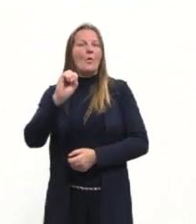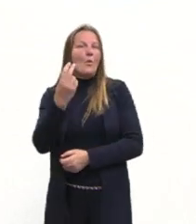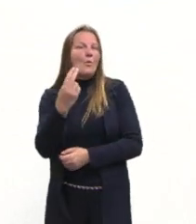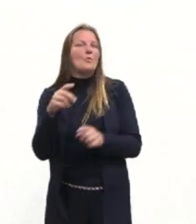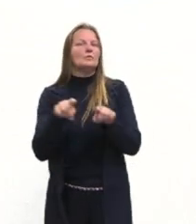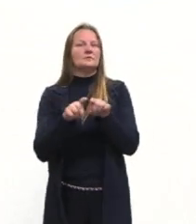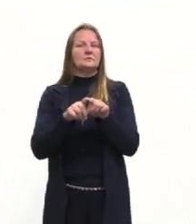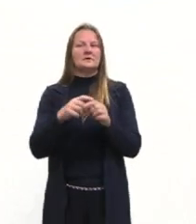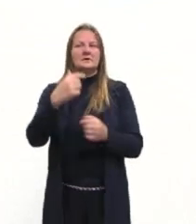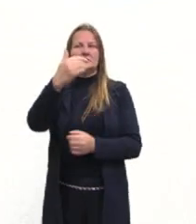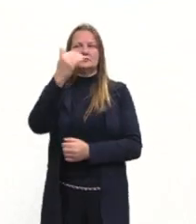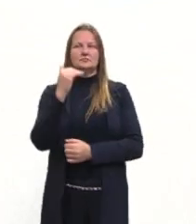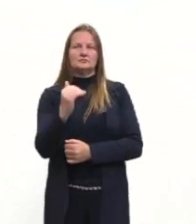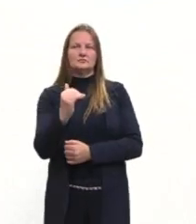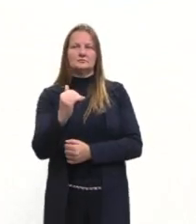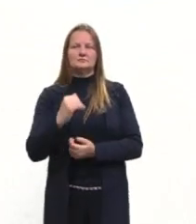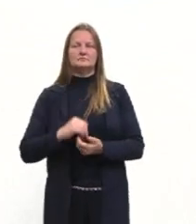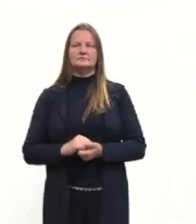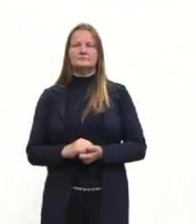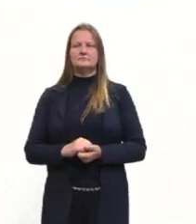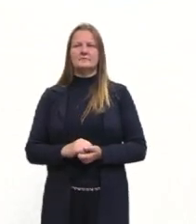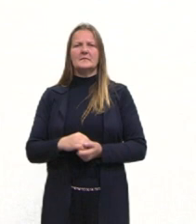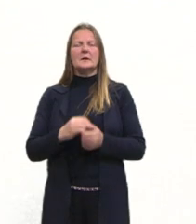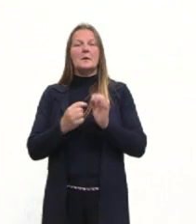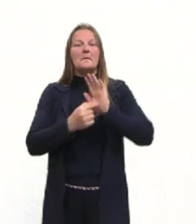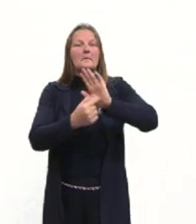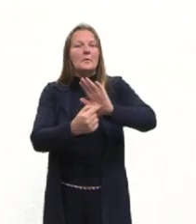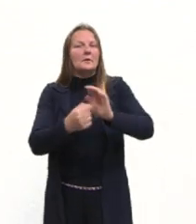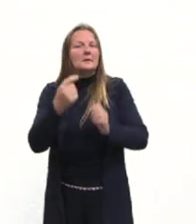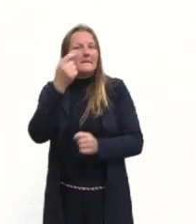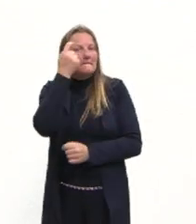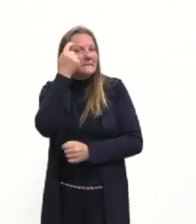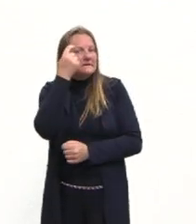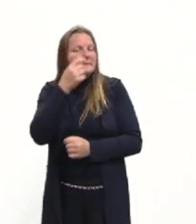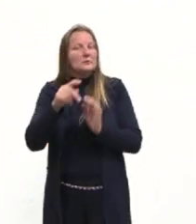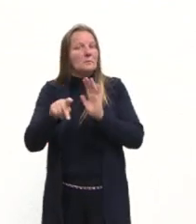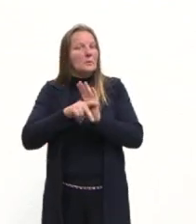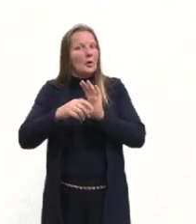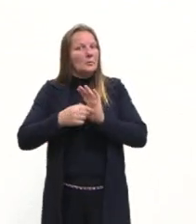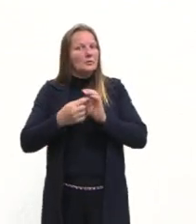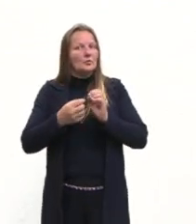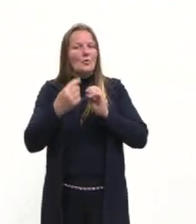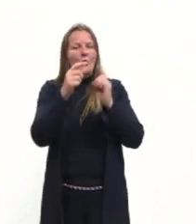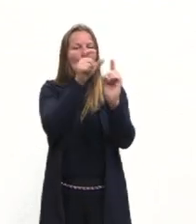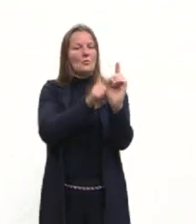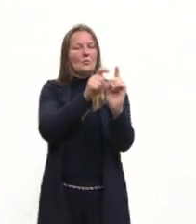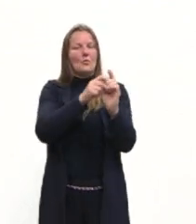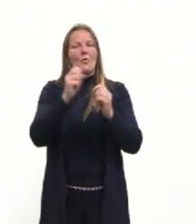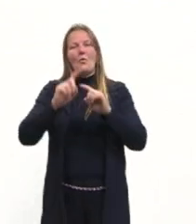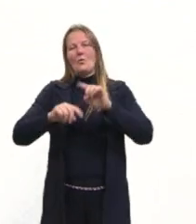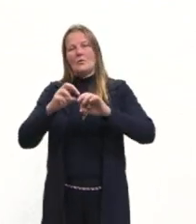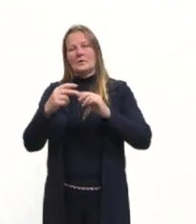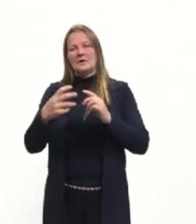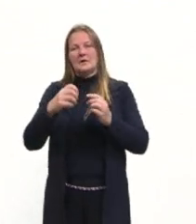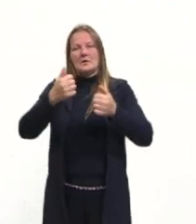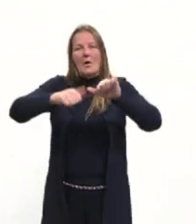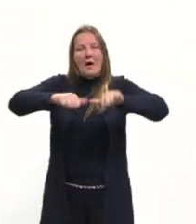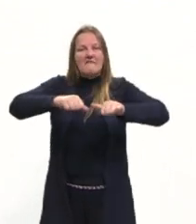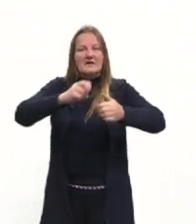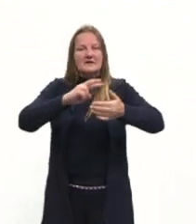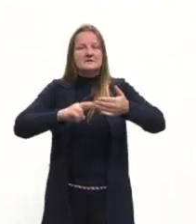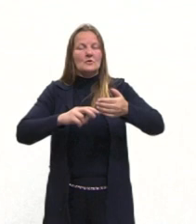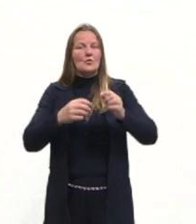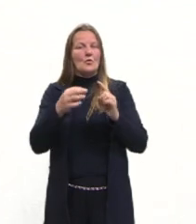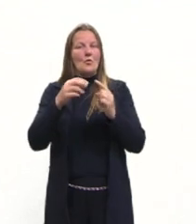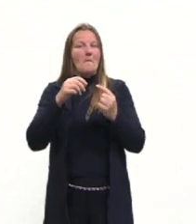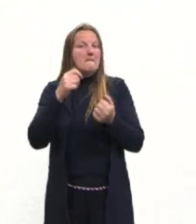no nosso segundo caso, uma demonstração de um pensamento pessoal em relação a algo ou a alguém. Uma avaliação, um